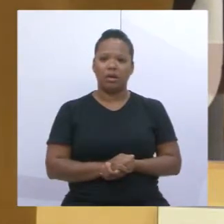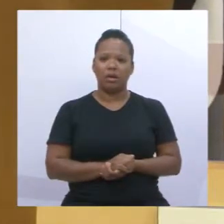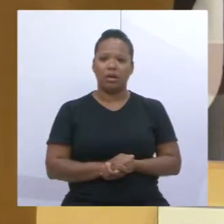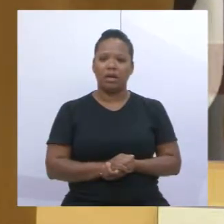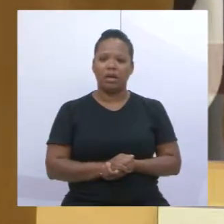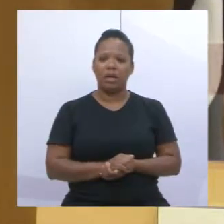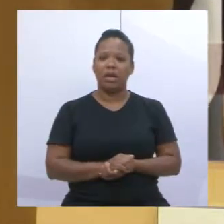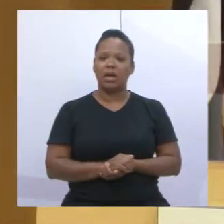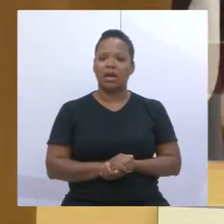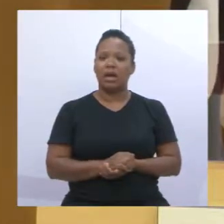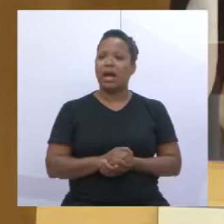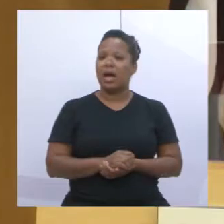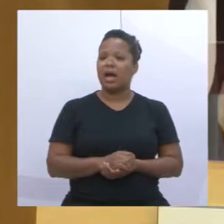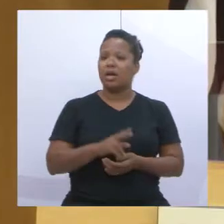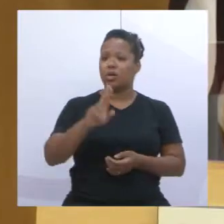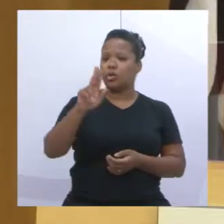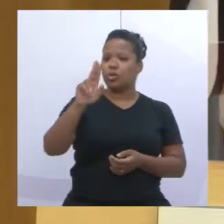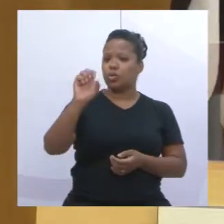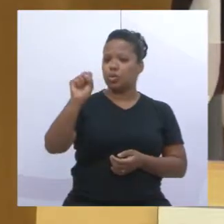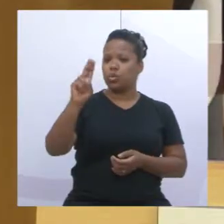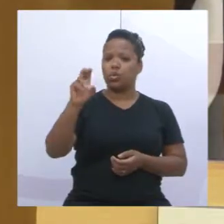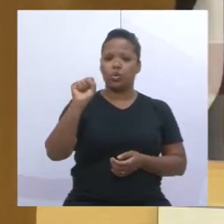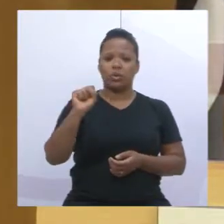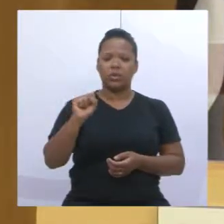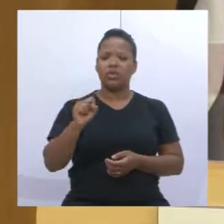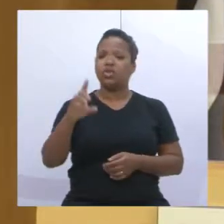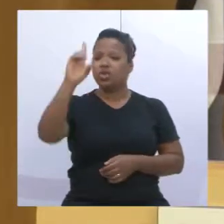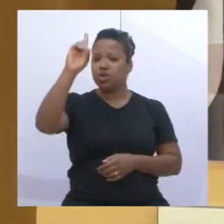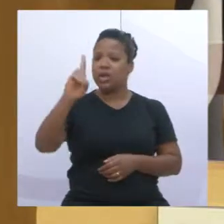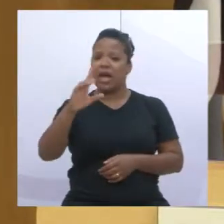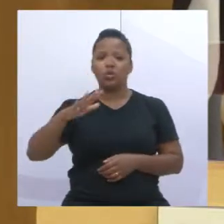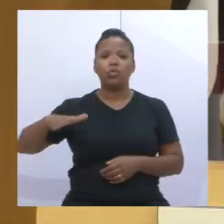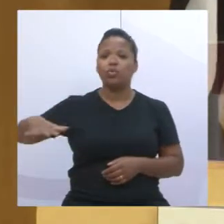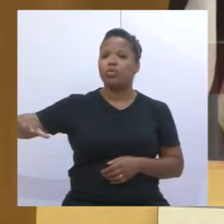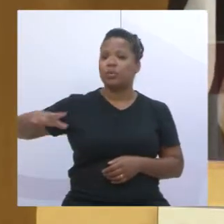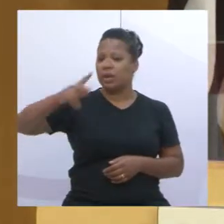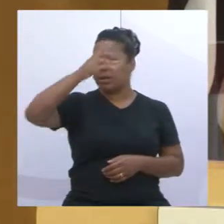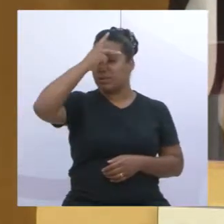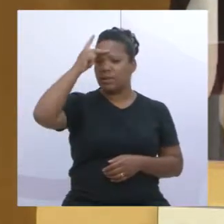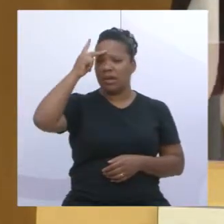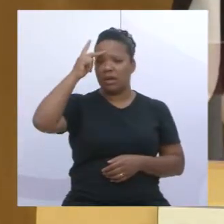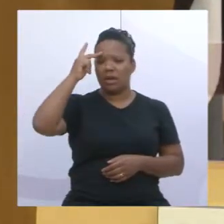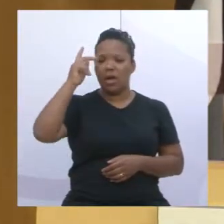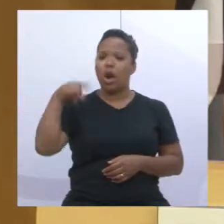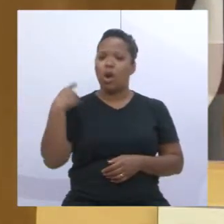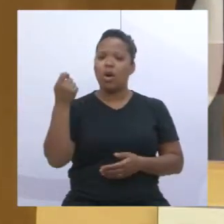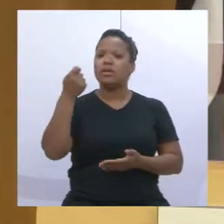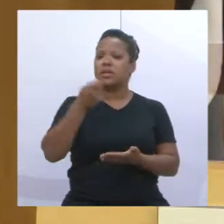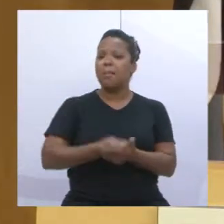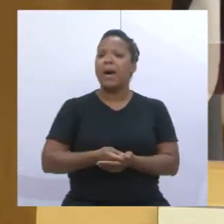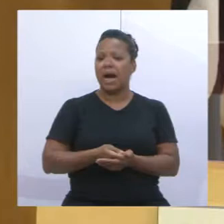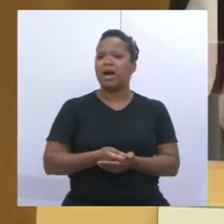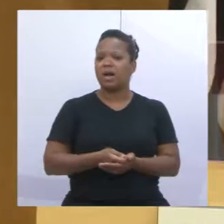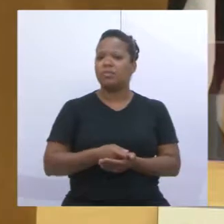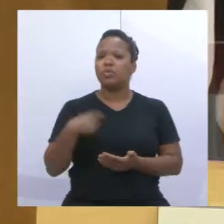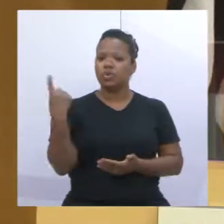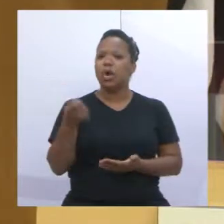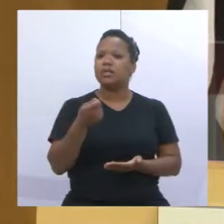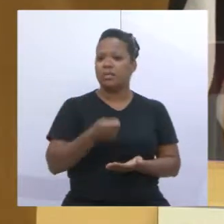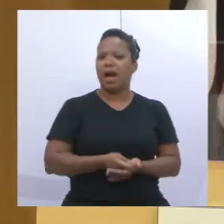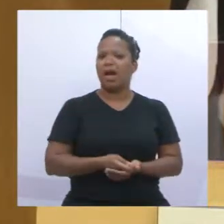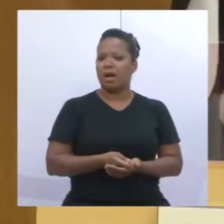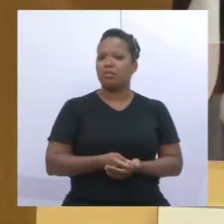Então a saúde, SUS, não é um direito de todos? Todos nós não pagamos essa conta?